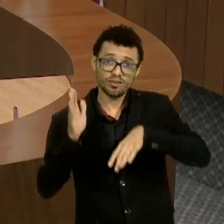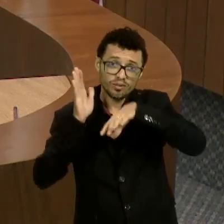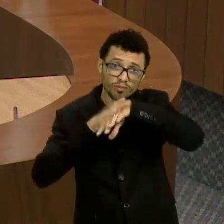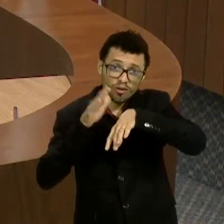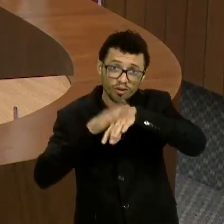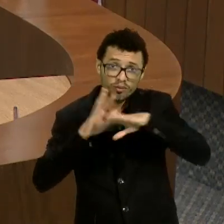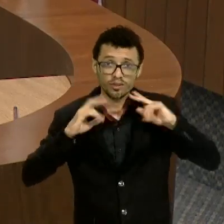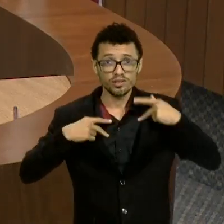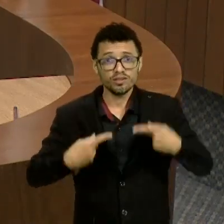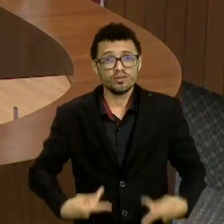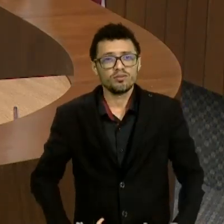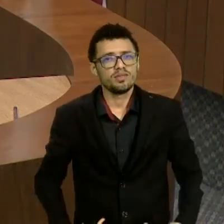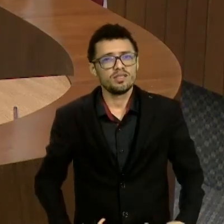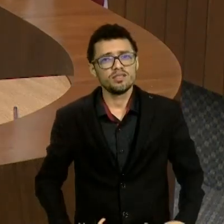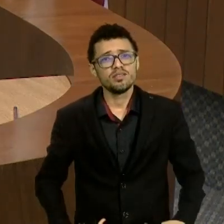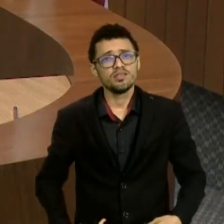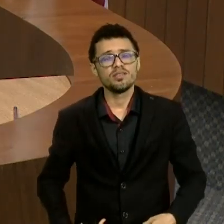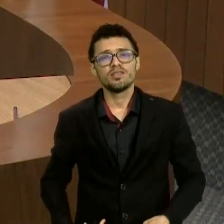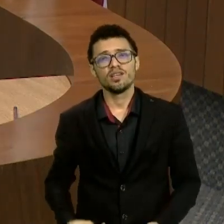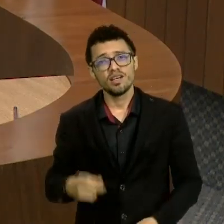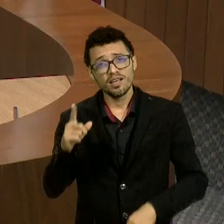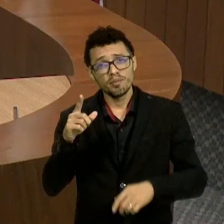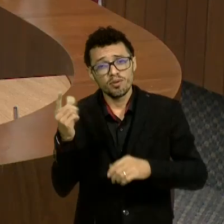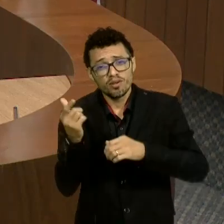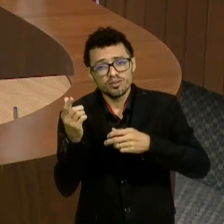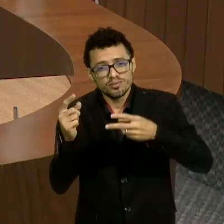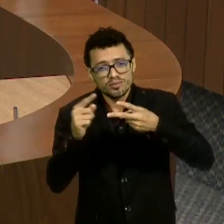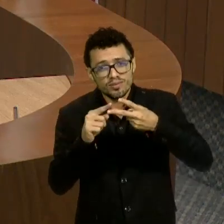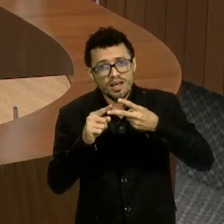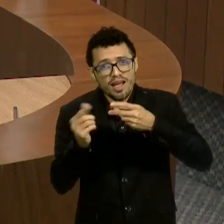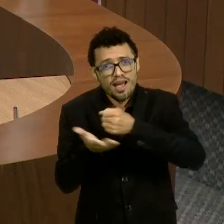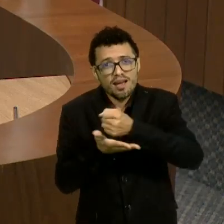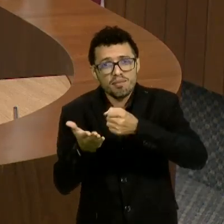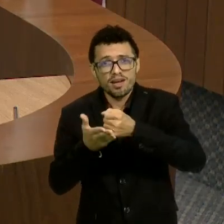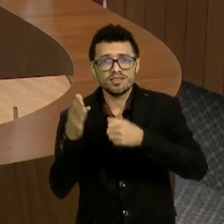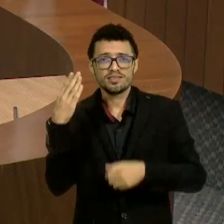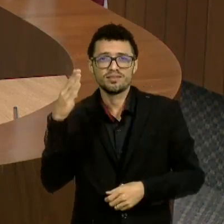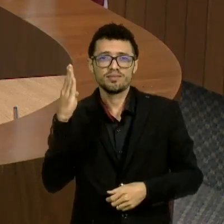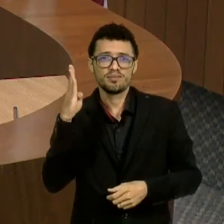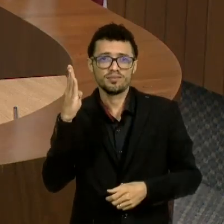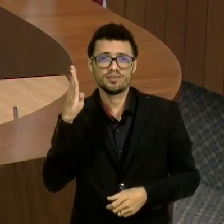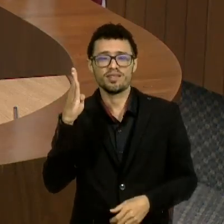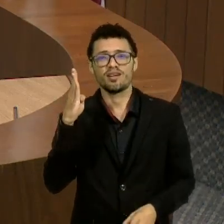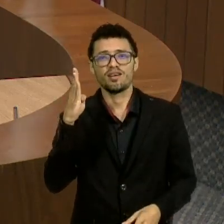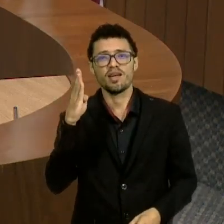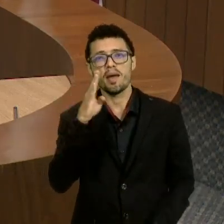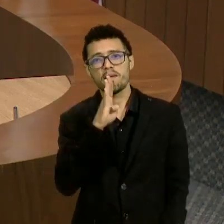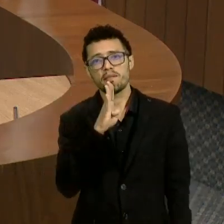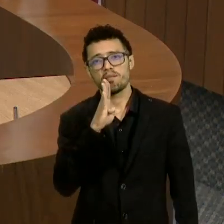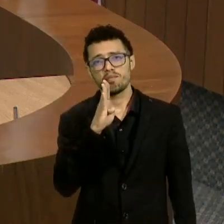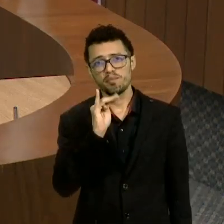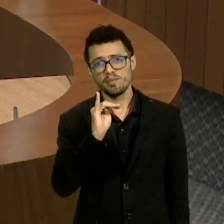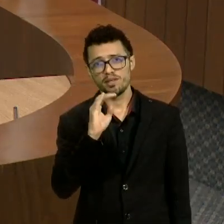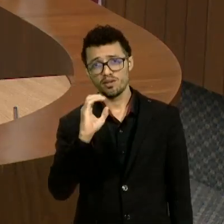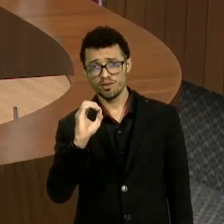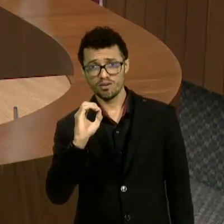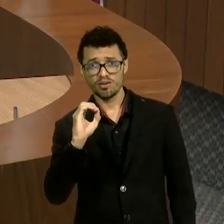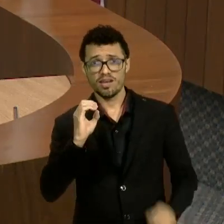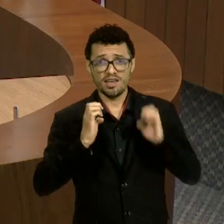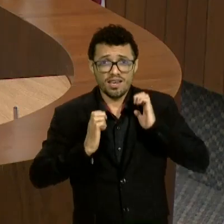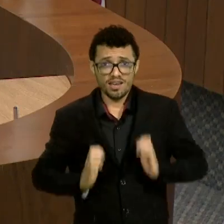princípios da bioética os princípios bioéticos de beneficiência e não